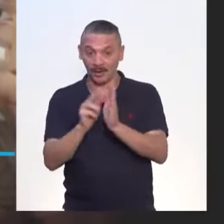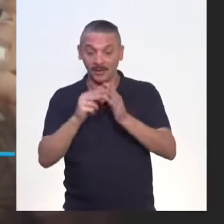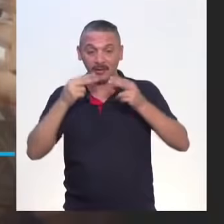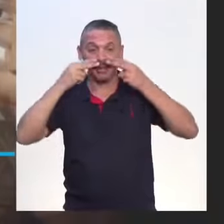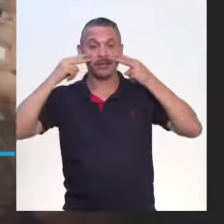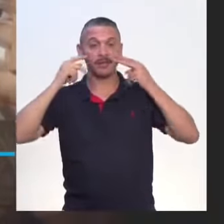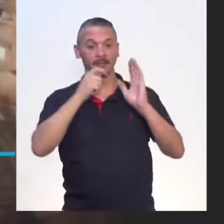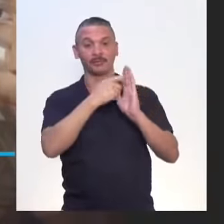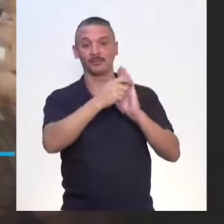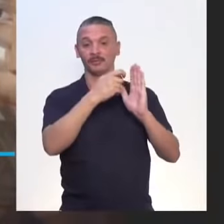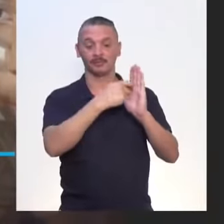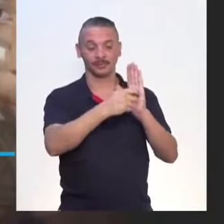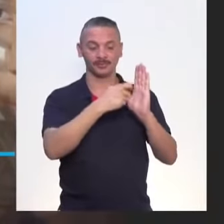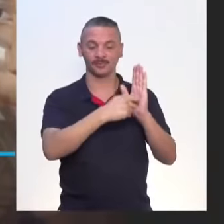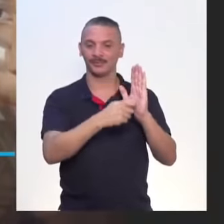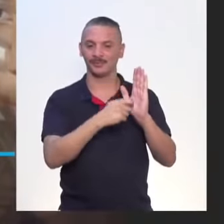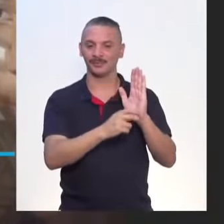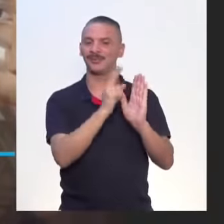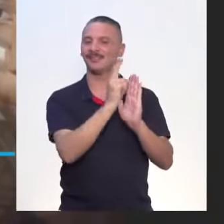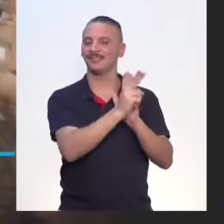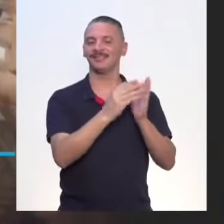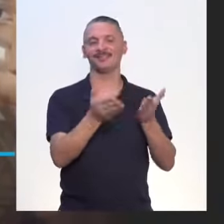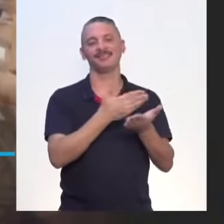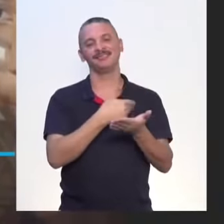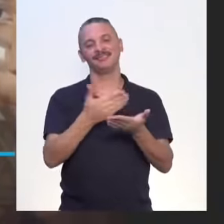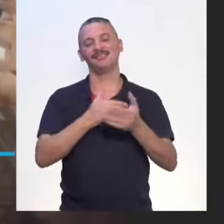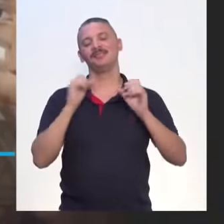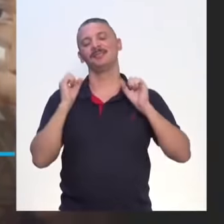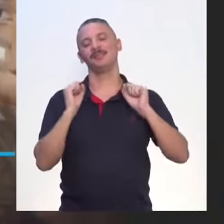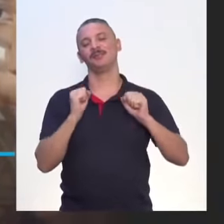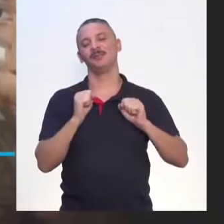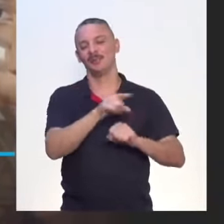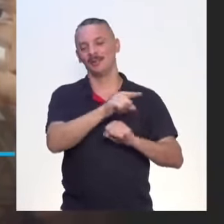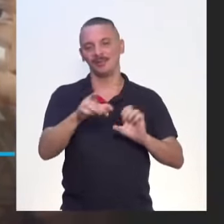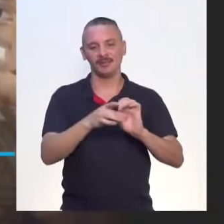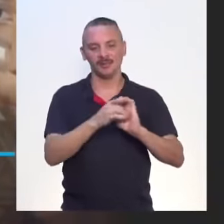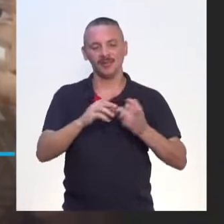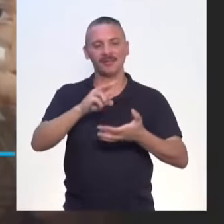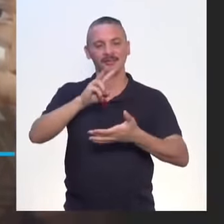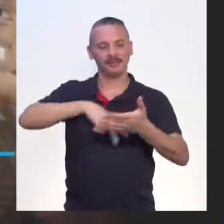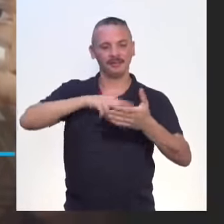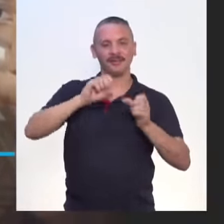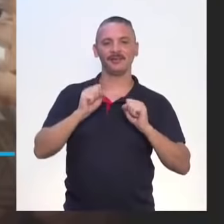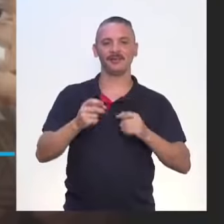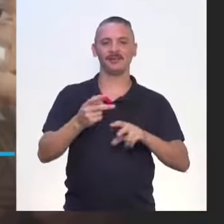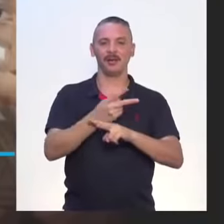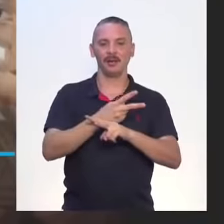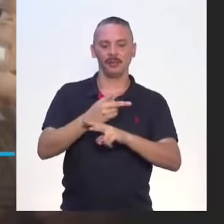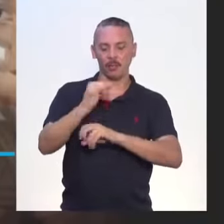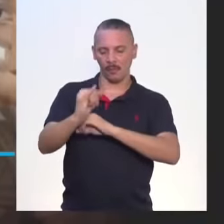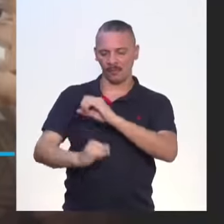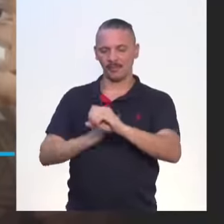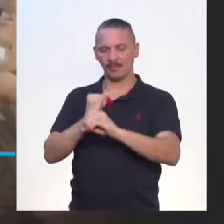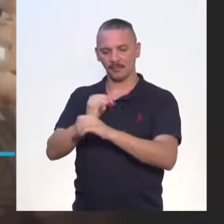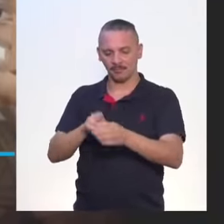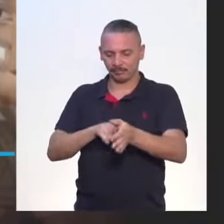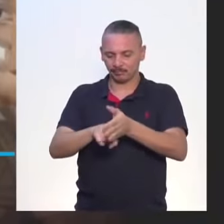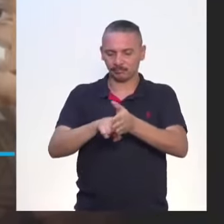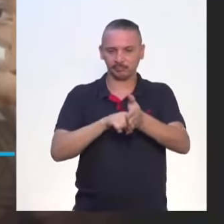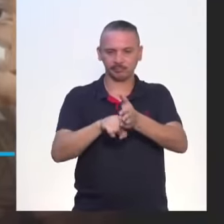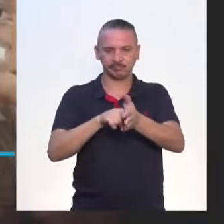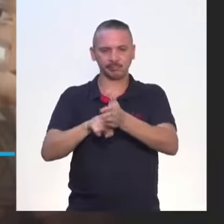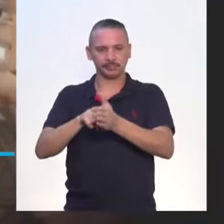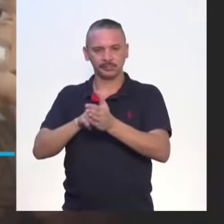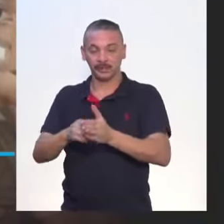conta. Portanto, vocês podem ter acesso a essas histórias. Então, procurem aí, procurem pela internet, né?